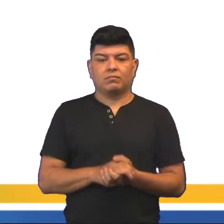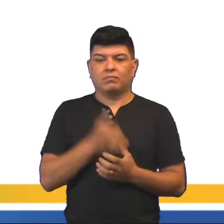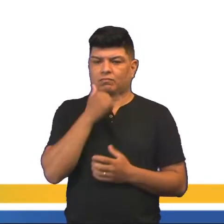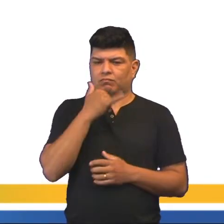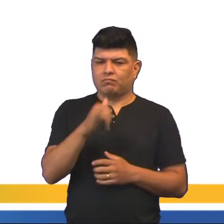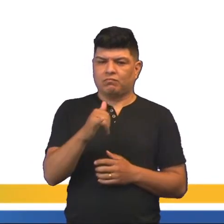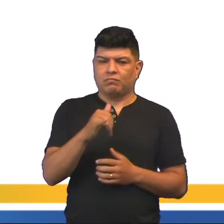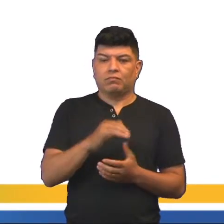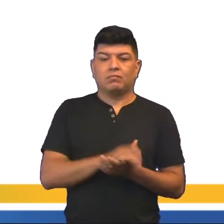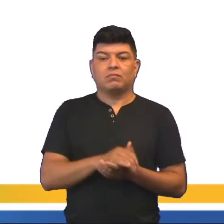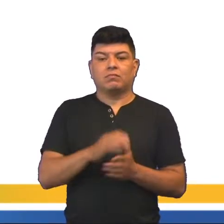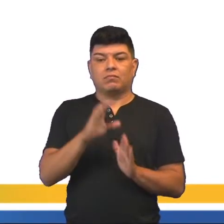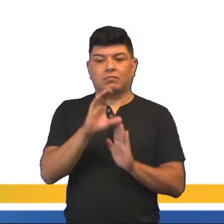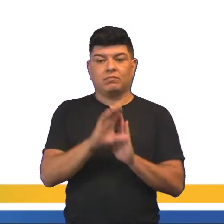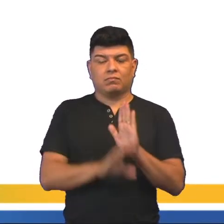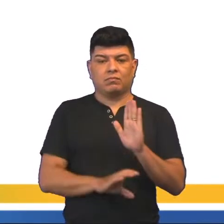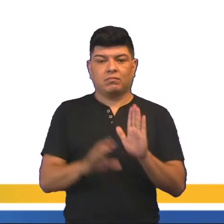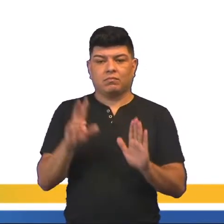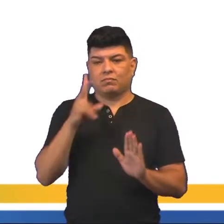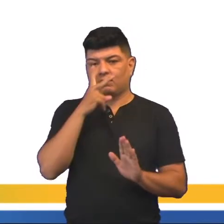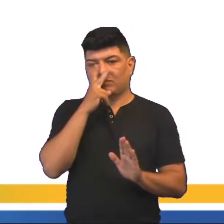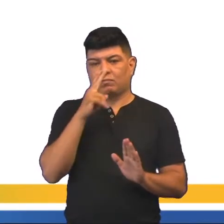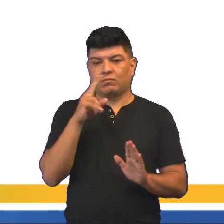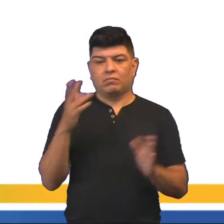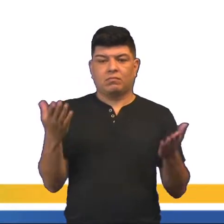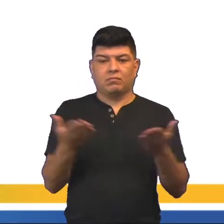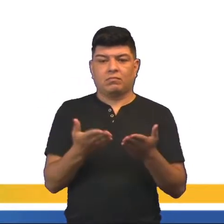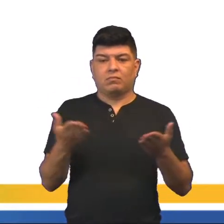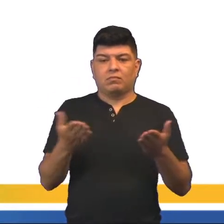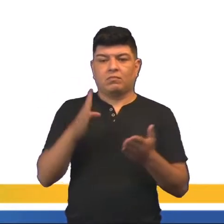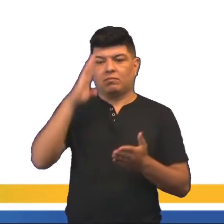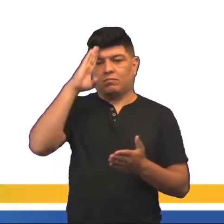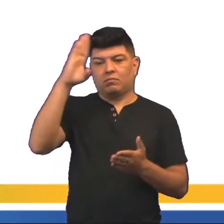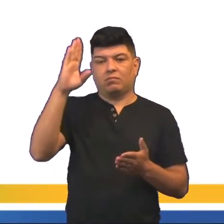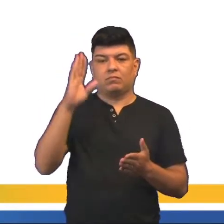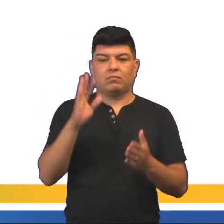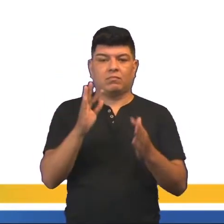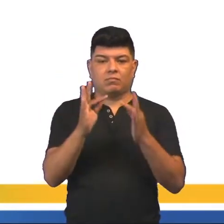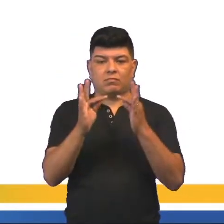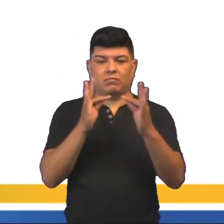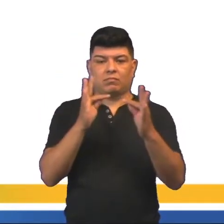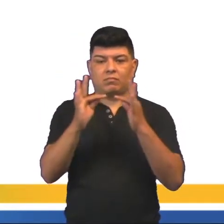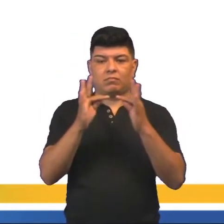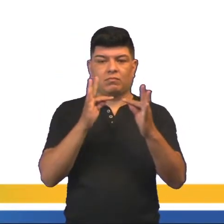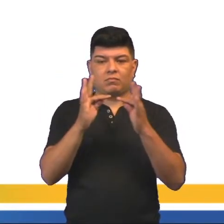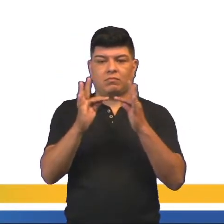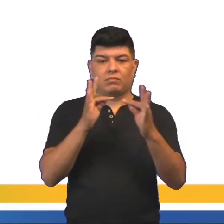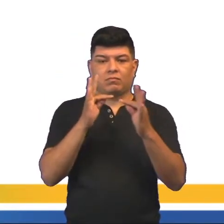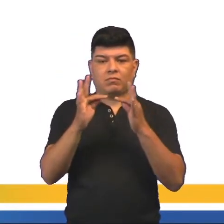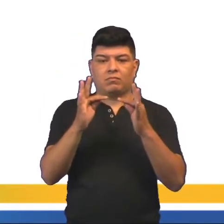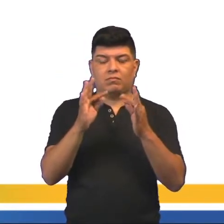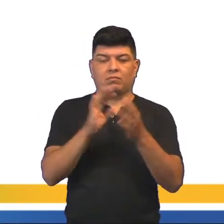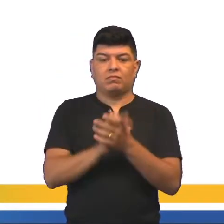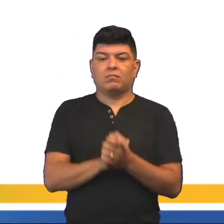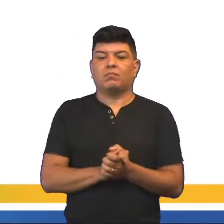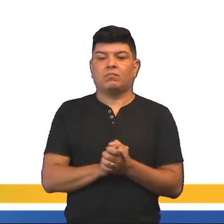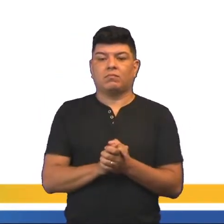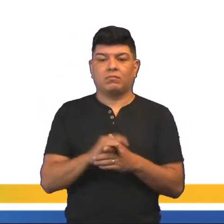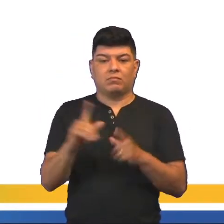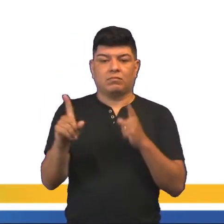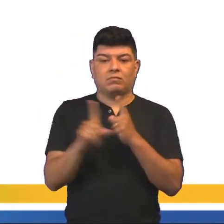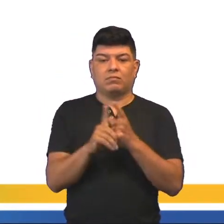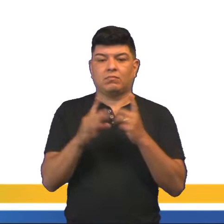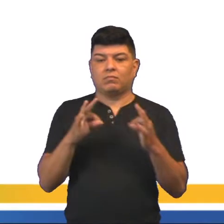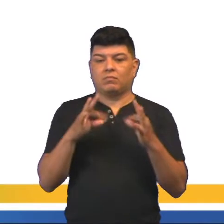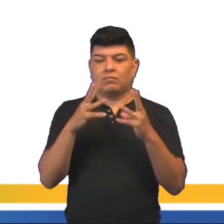de energia, no sentido que nós vamos utilizar hoje, nós vamos ver que é um dos conceitos essenciais do campo da